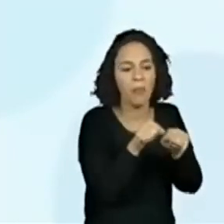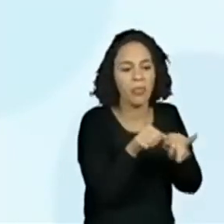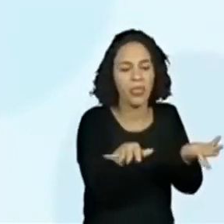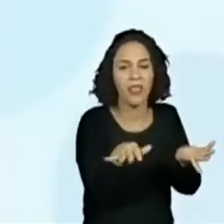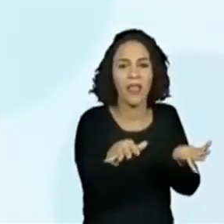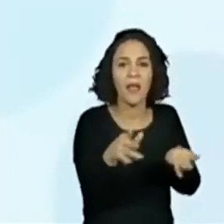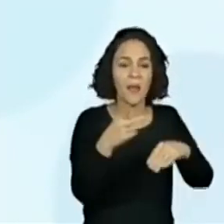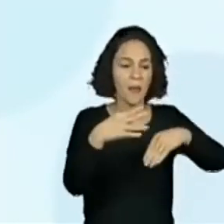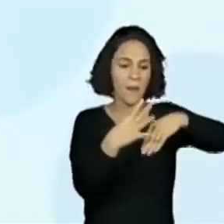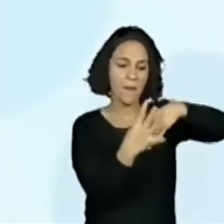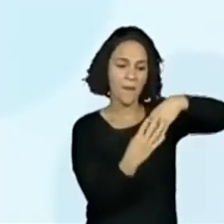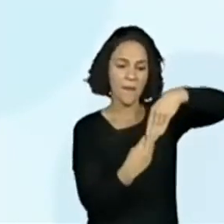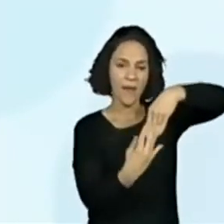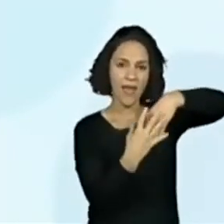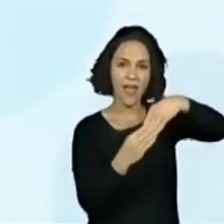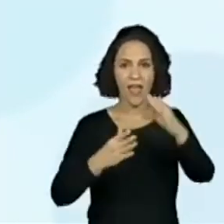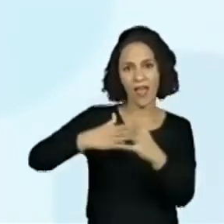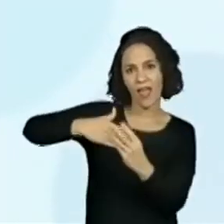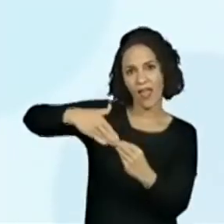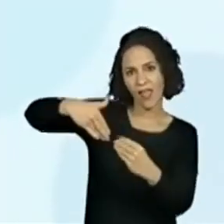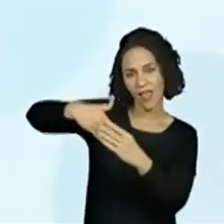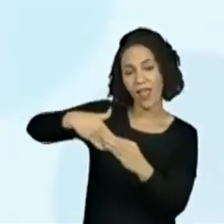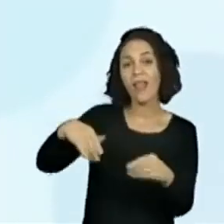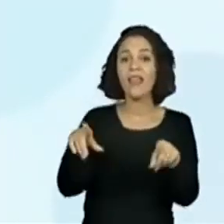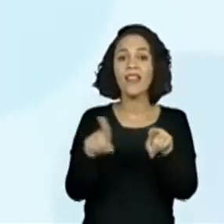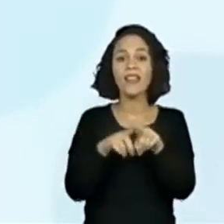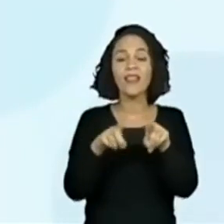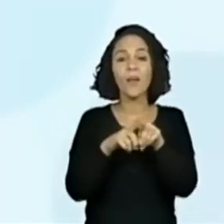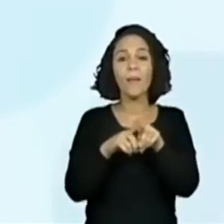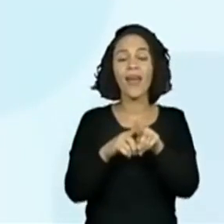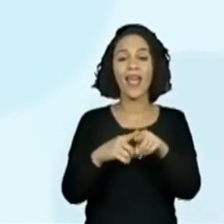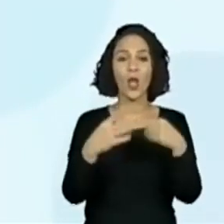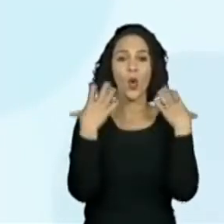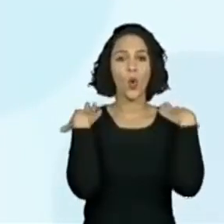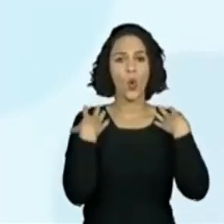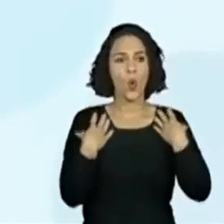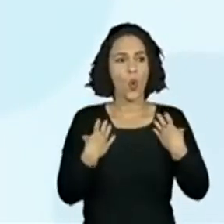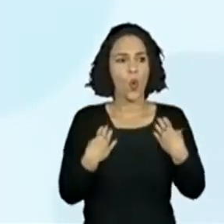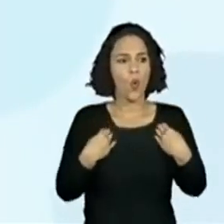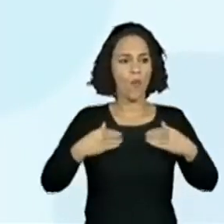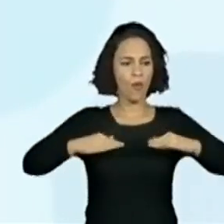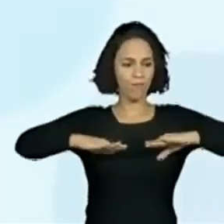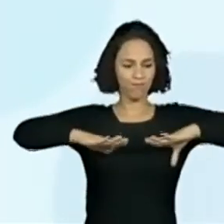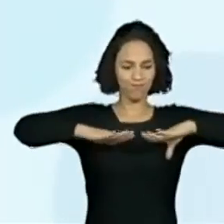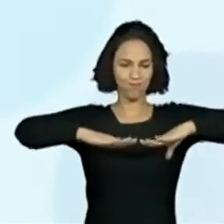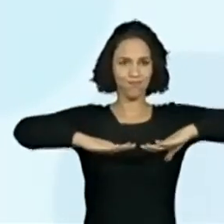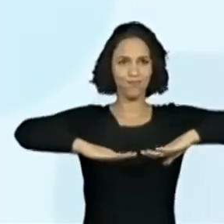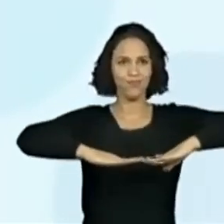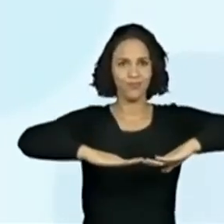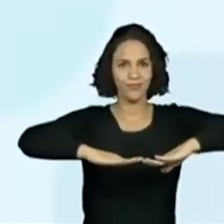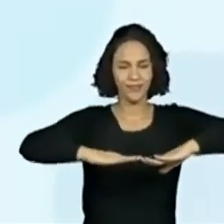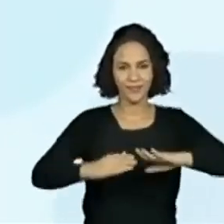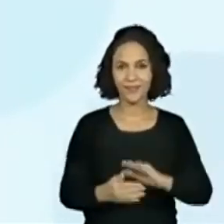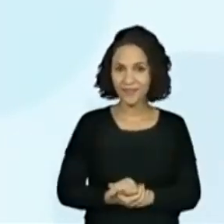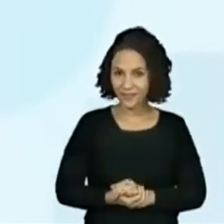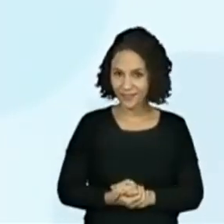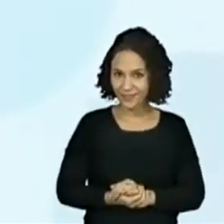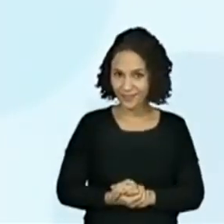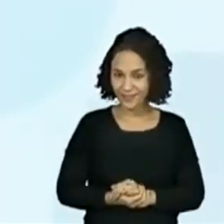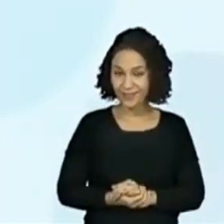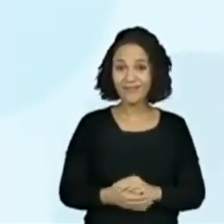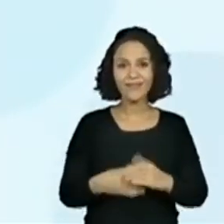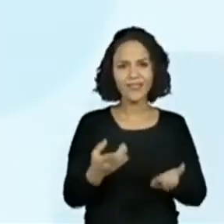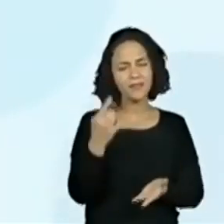patas e cerdas do seu corpo. E então, pensando aí